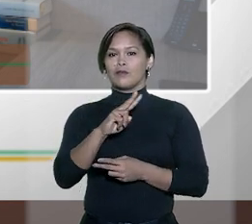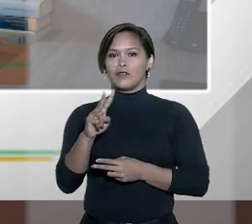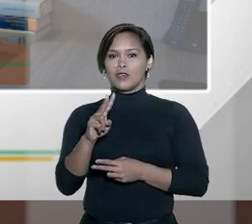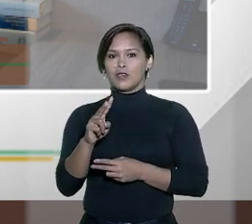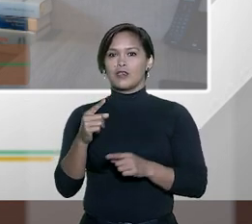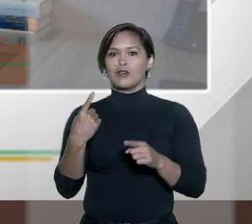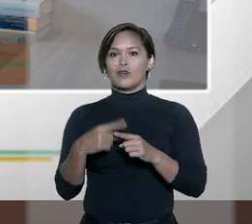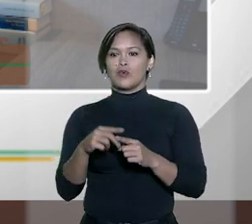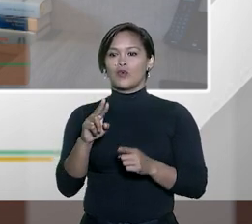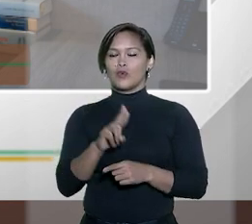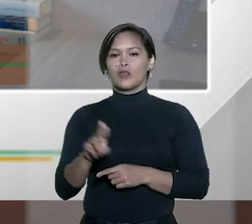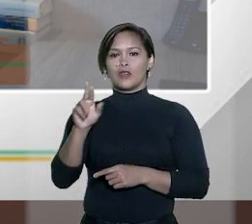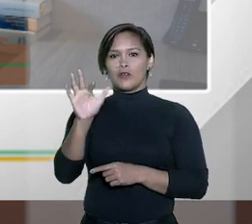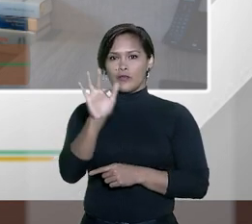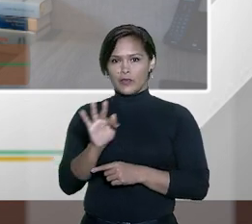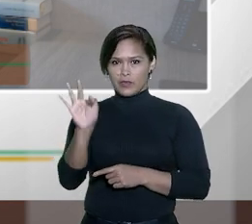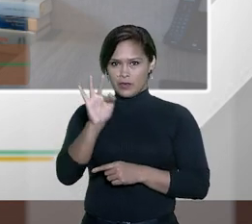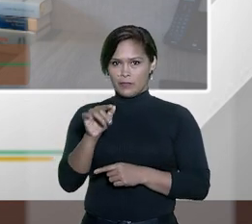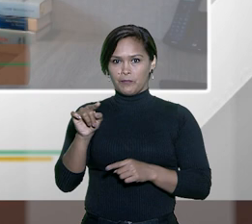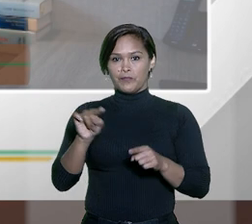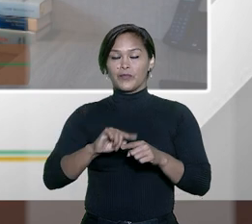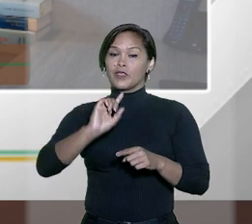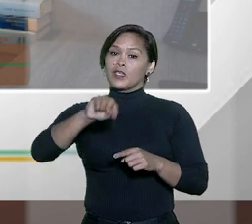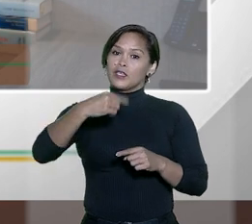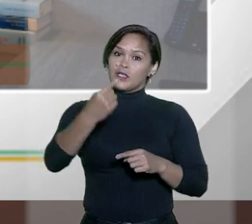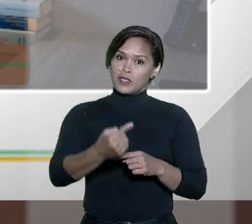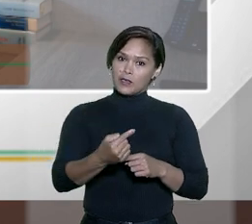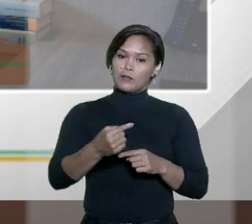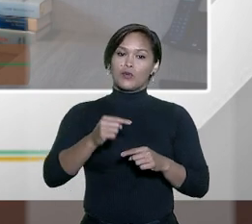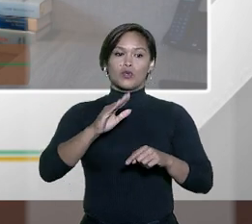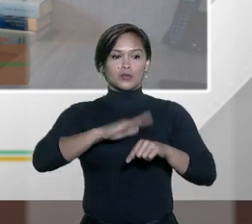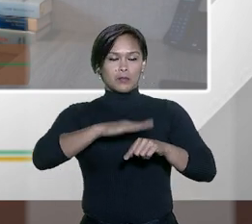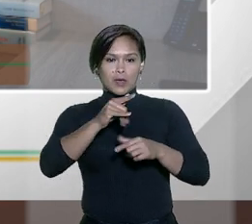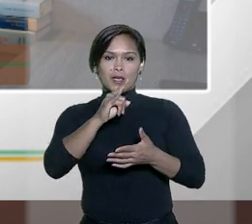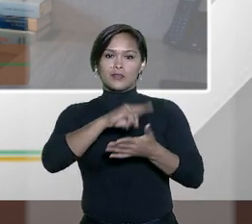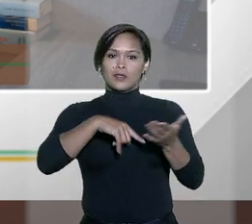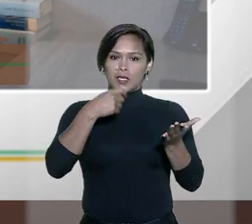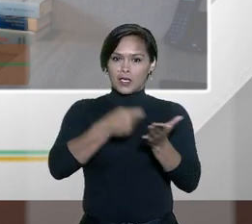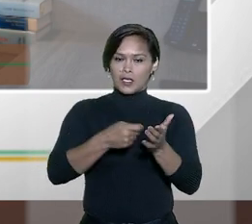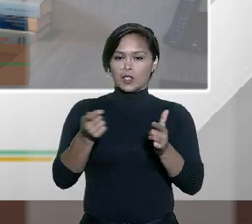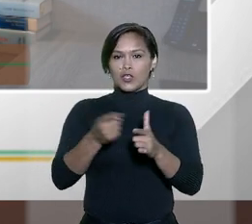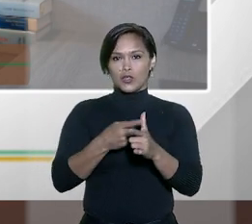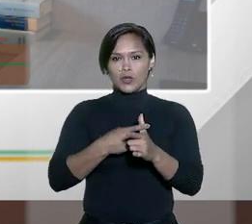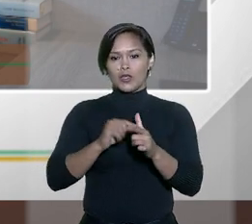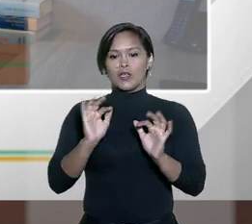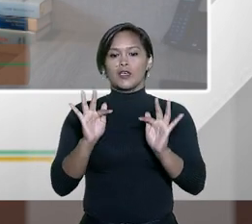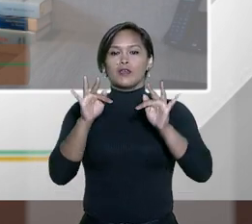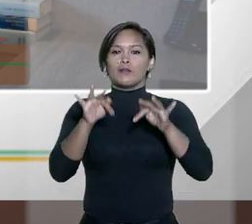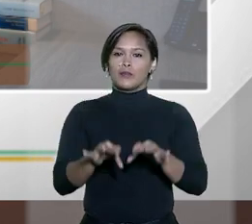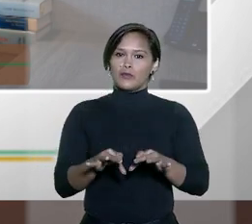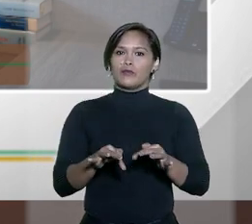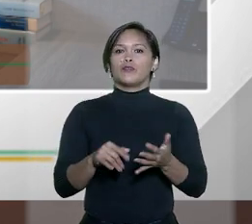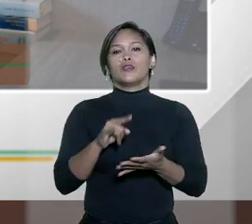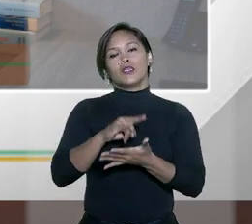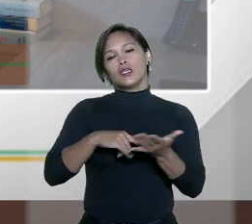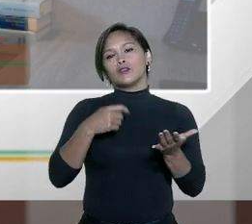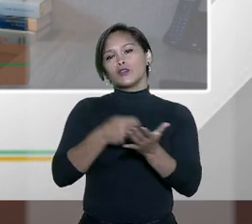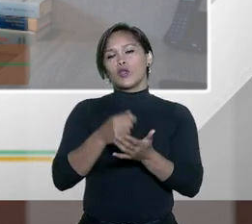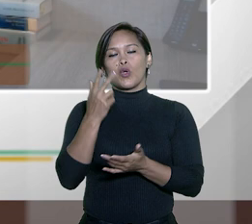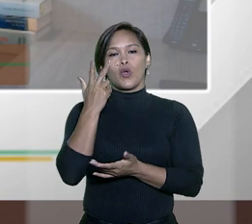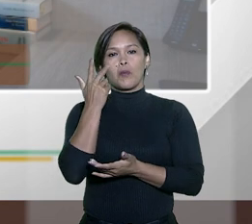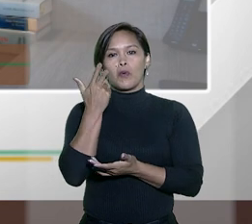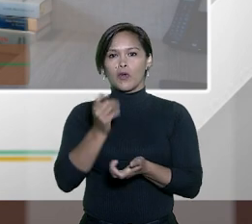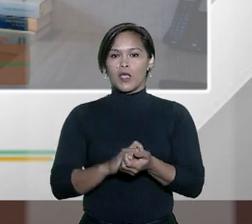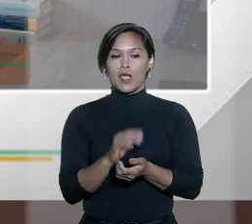falando de União Federal, né? E depois os demais precatórios federais e, por último, os precatórios comuns, né?